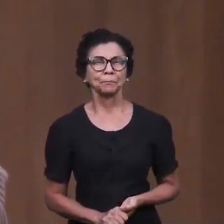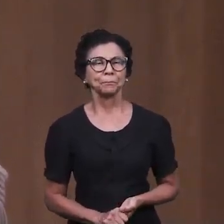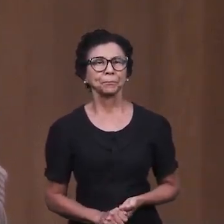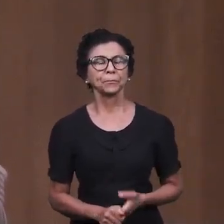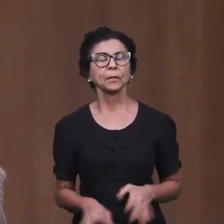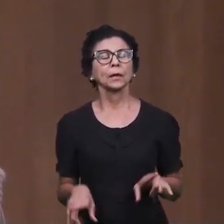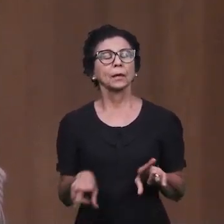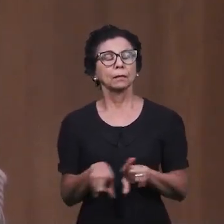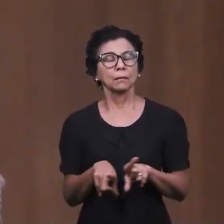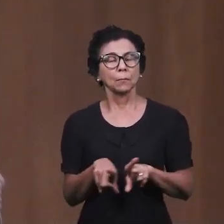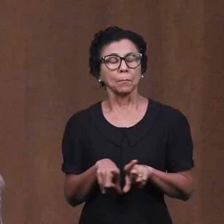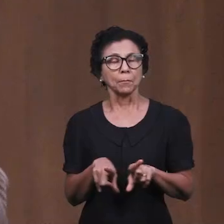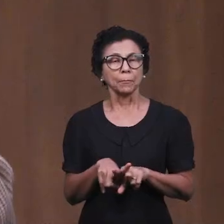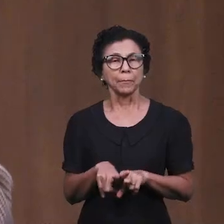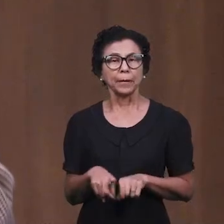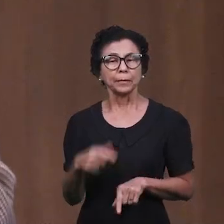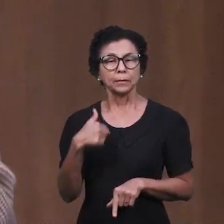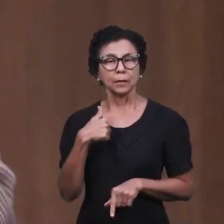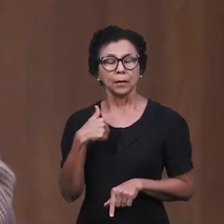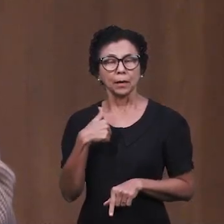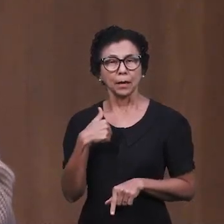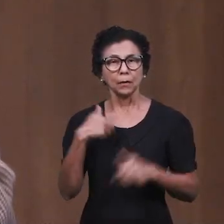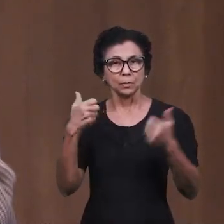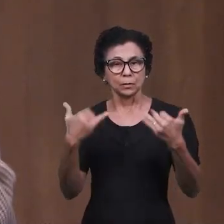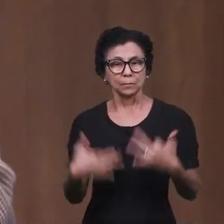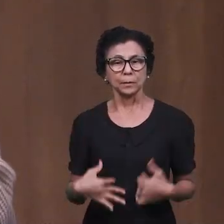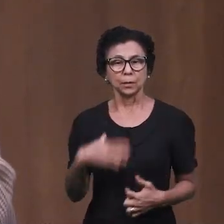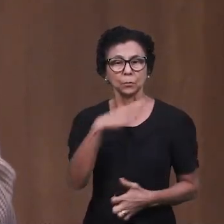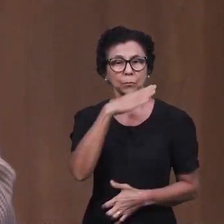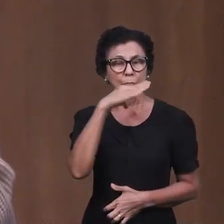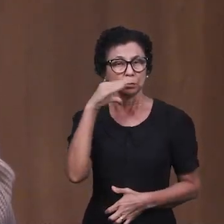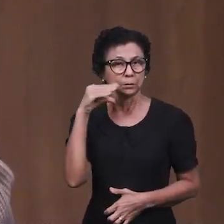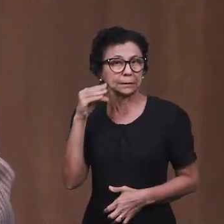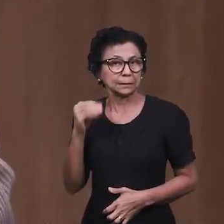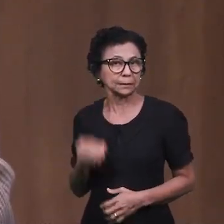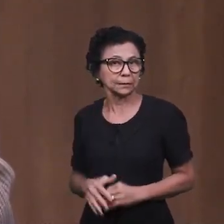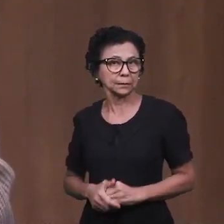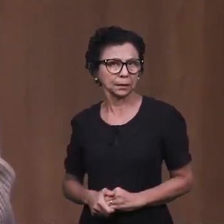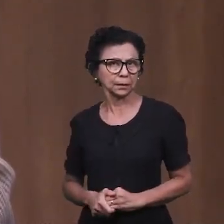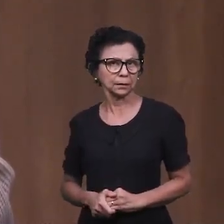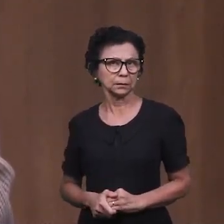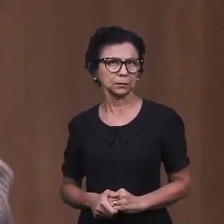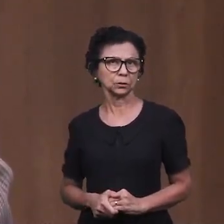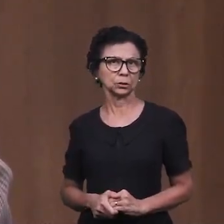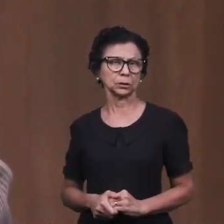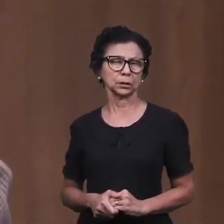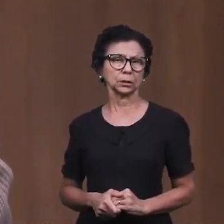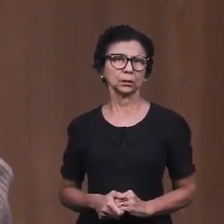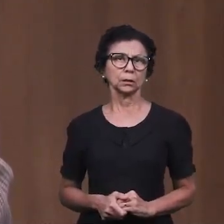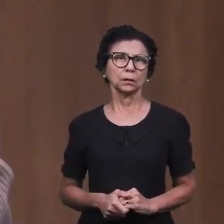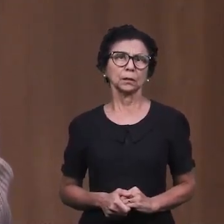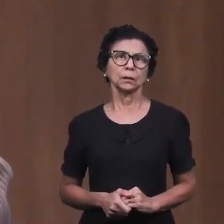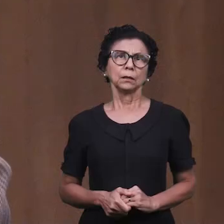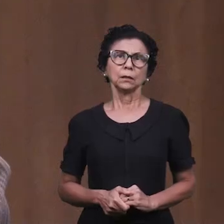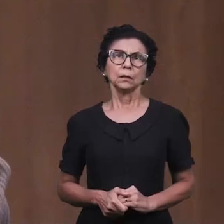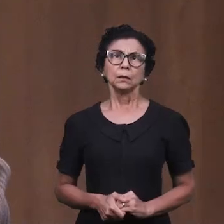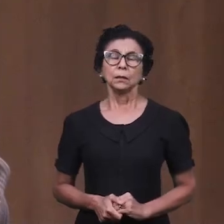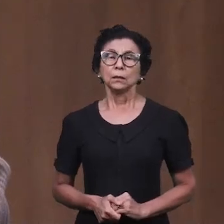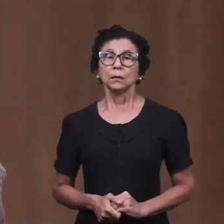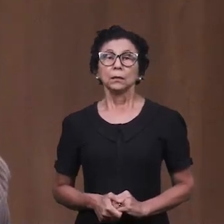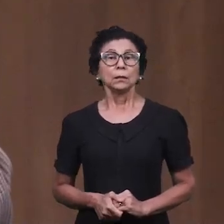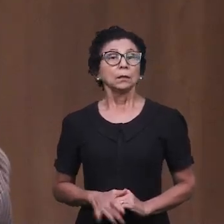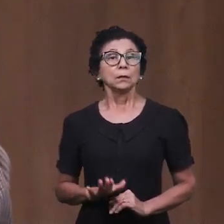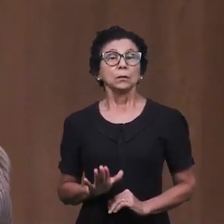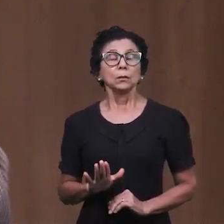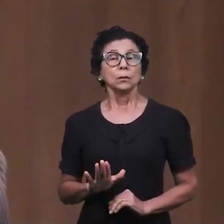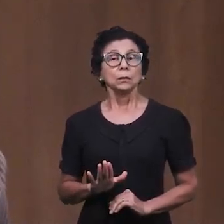para aquele adolescente para deixar claro para o adolescente que não é algo que aqueles pais estão exigindo